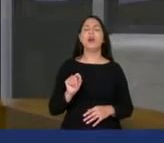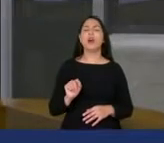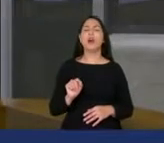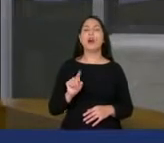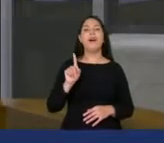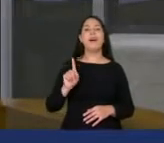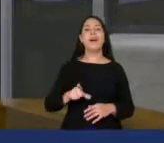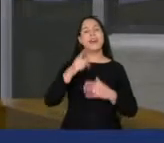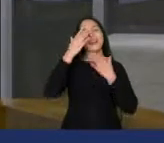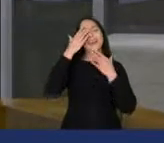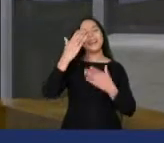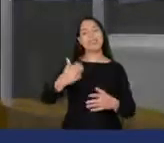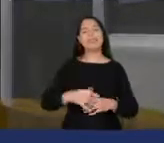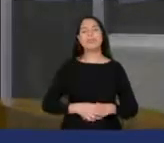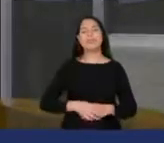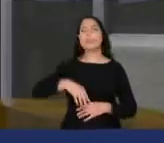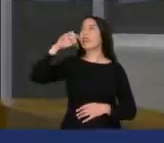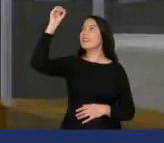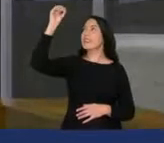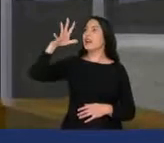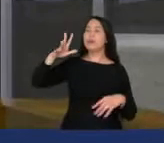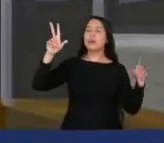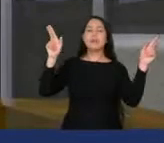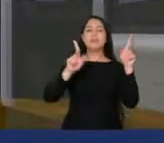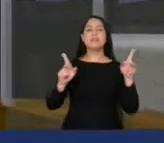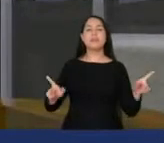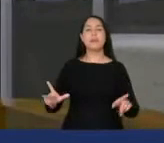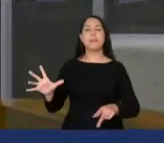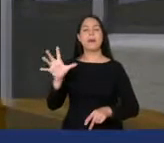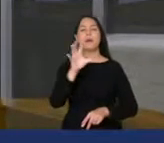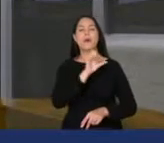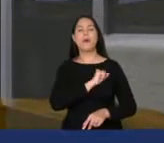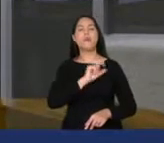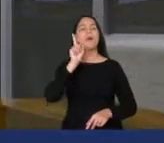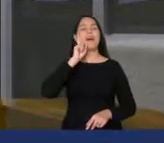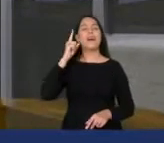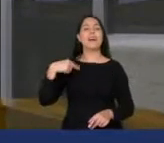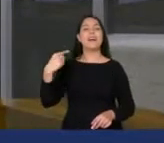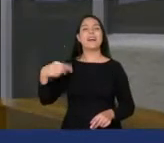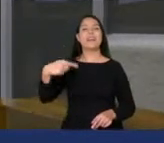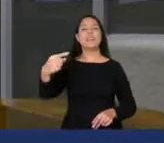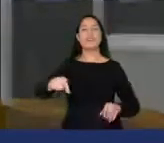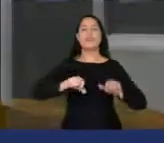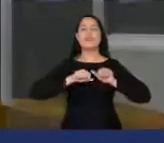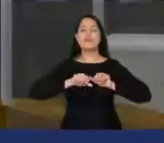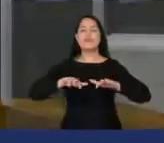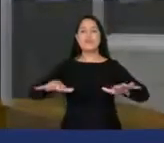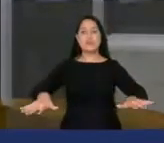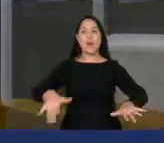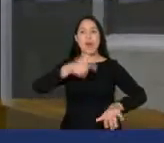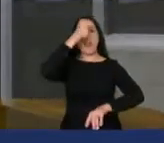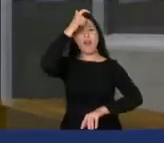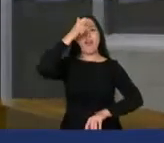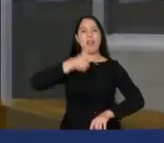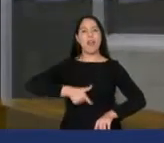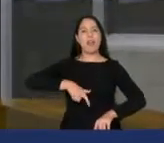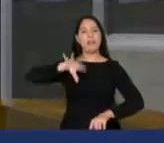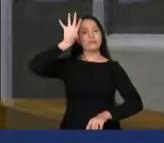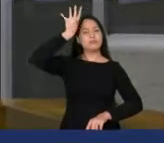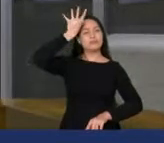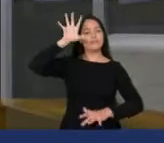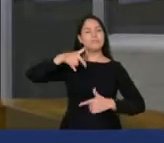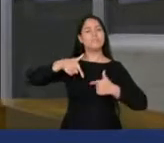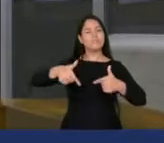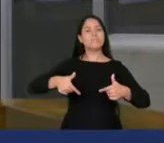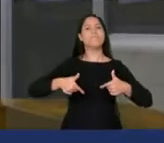amor estejam no cotidiano de cada um de nós. Contem sempre com a minha voz para defendê-los nesta